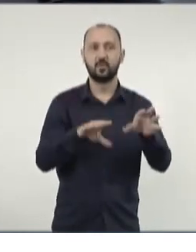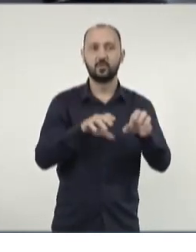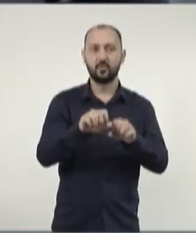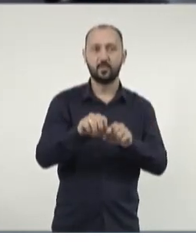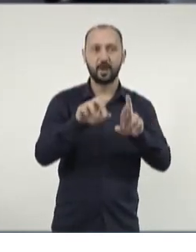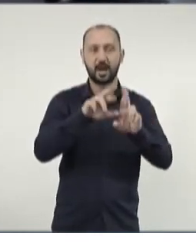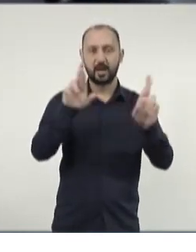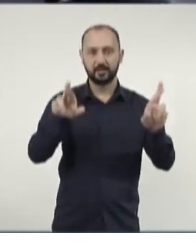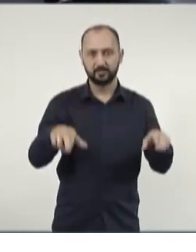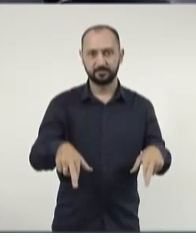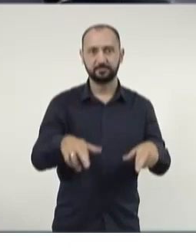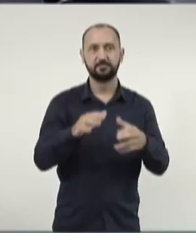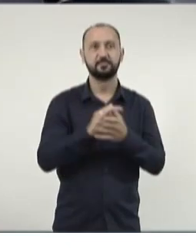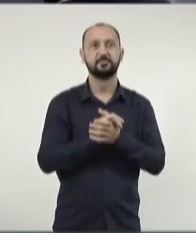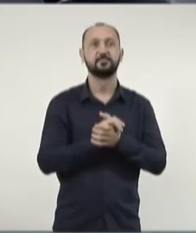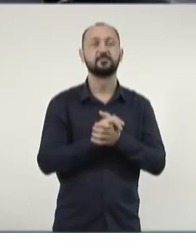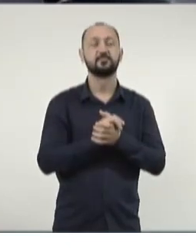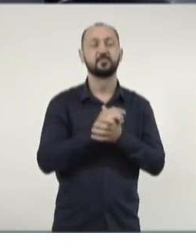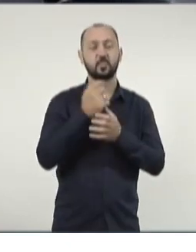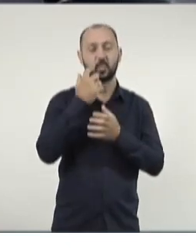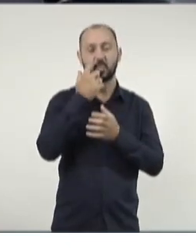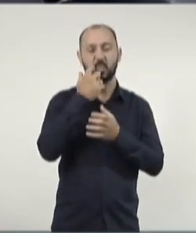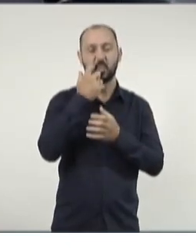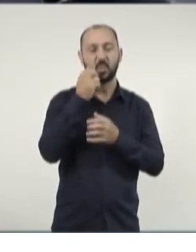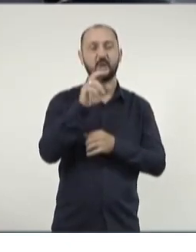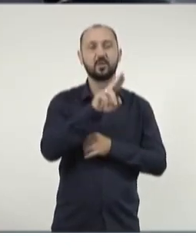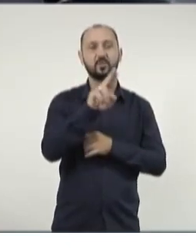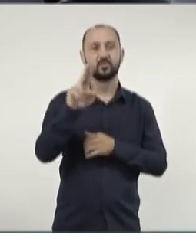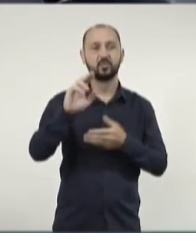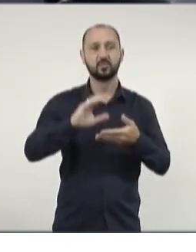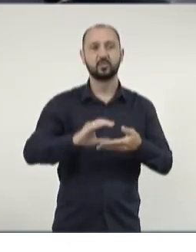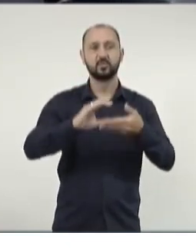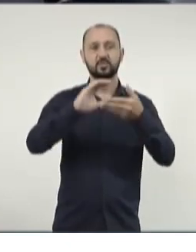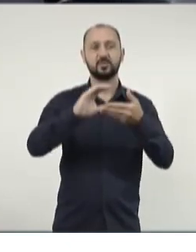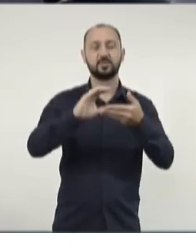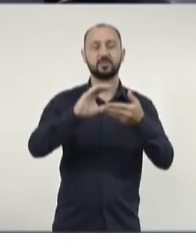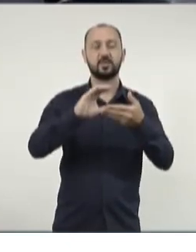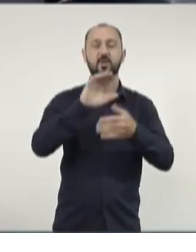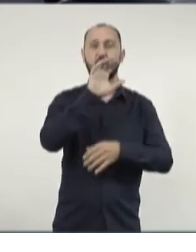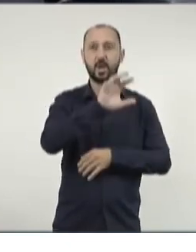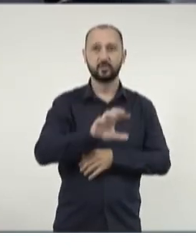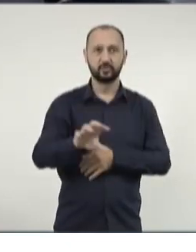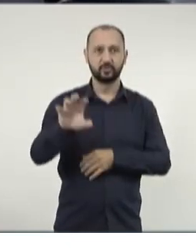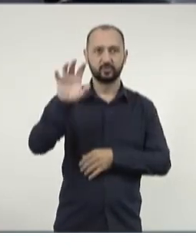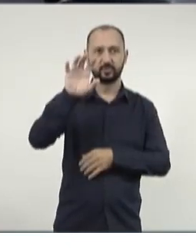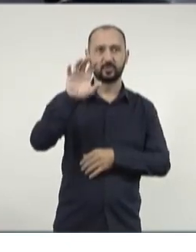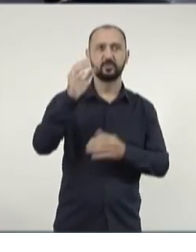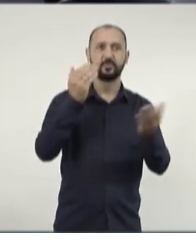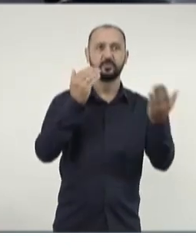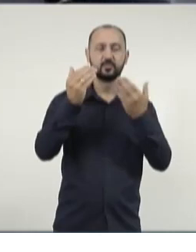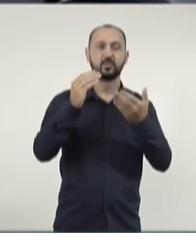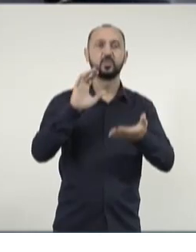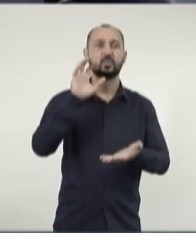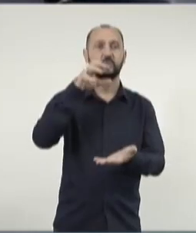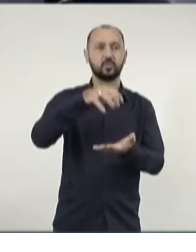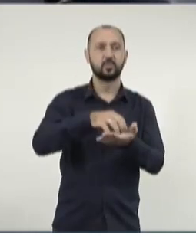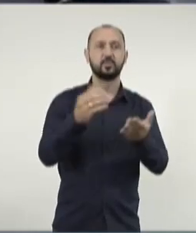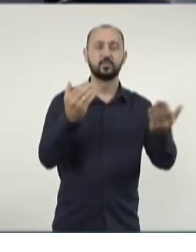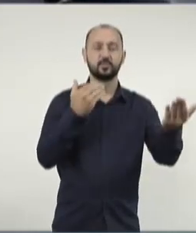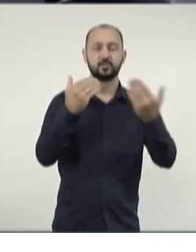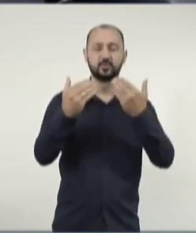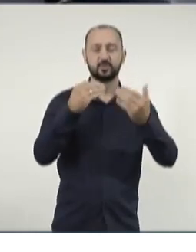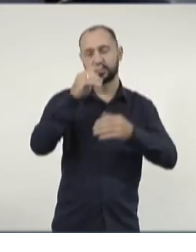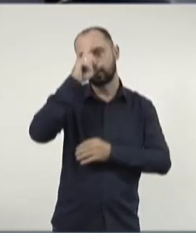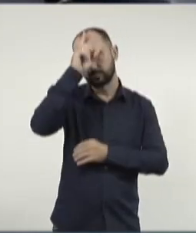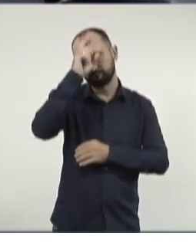rede, principalmente, né? Em nome do Conselho Regional de Psicologia, sou coordenadora do Núcleo de Psicologia